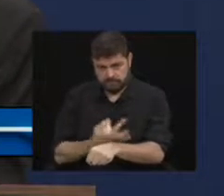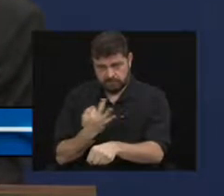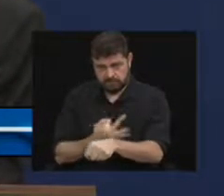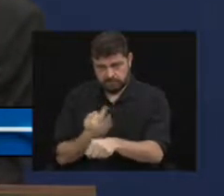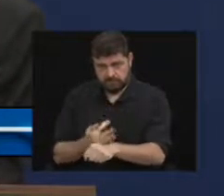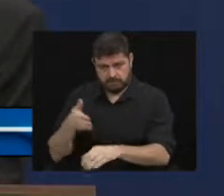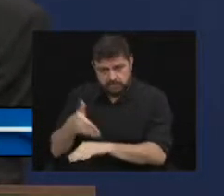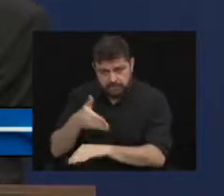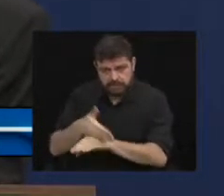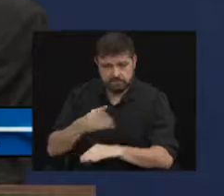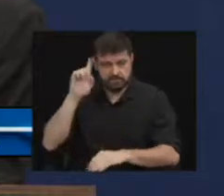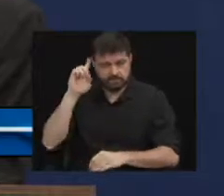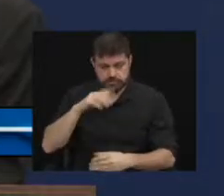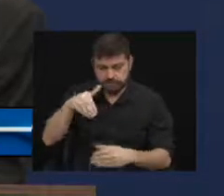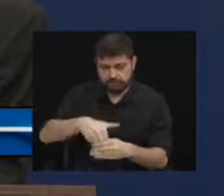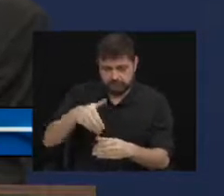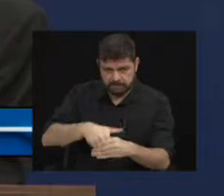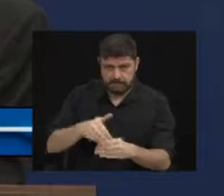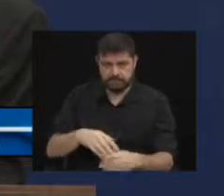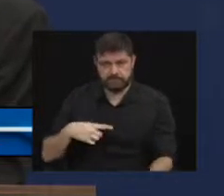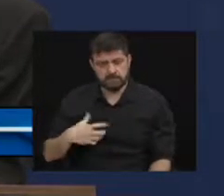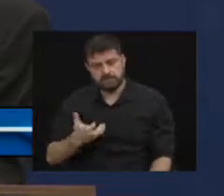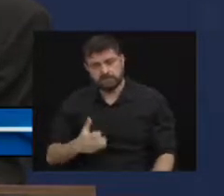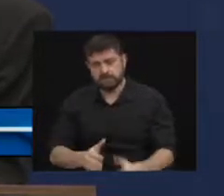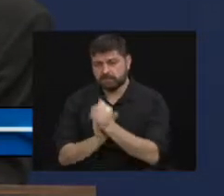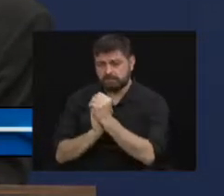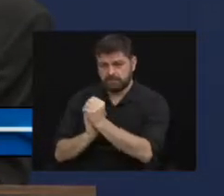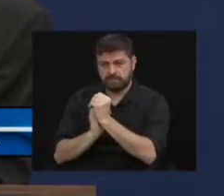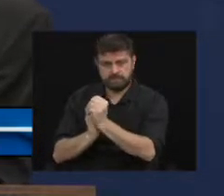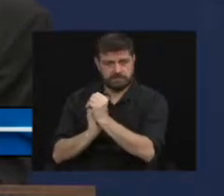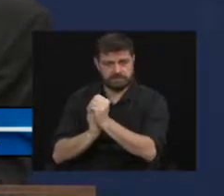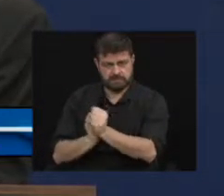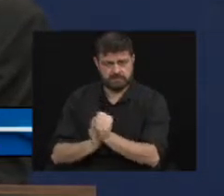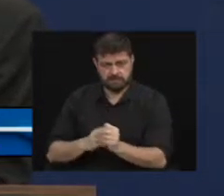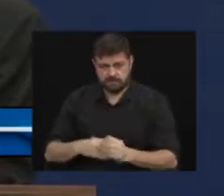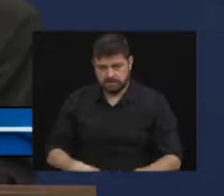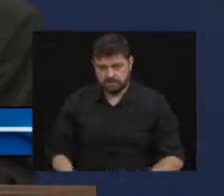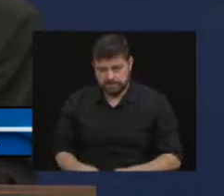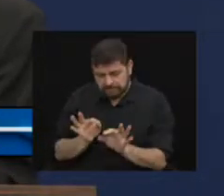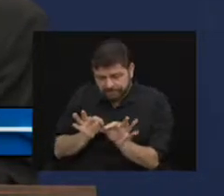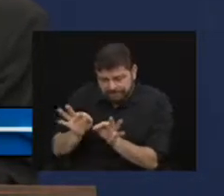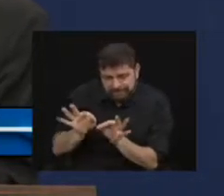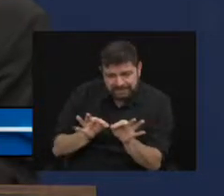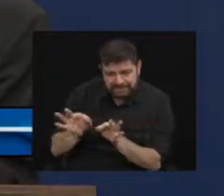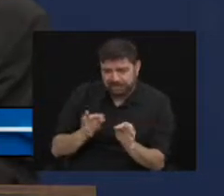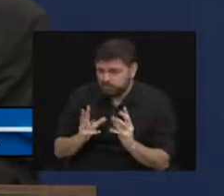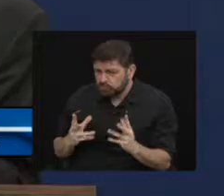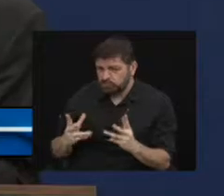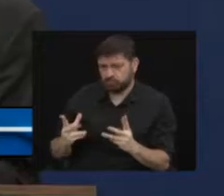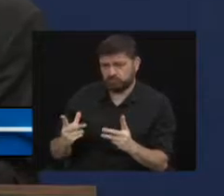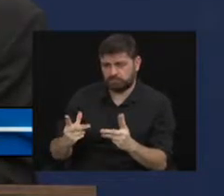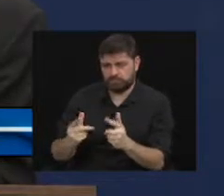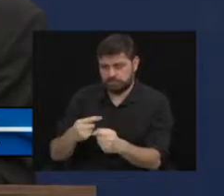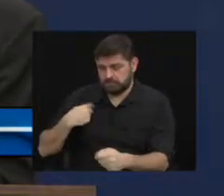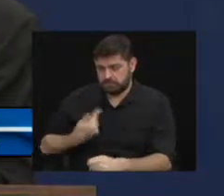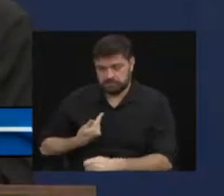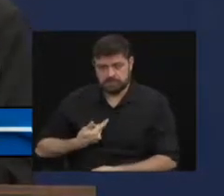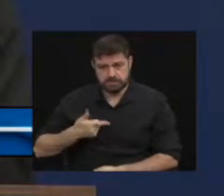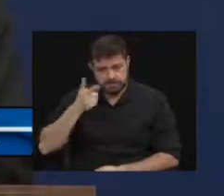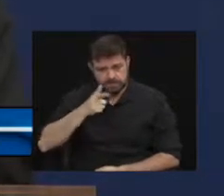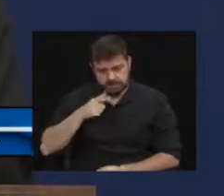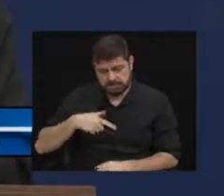completaram 16 anos e têm a oportunidade de exercer sua cidadania, e também aqueles que já nem precisam mais, que já têm